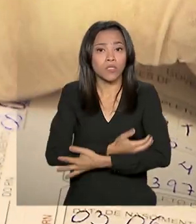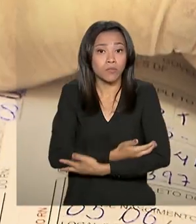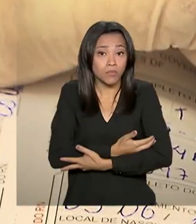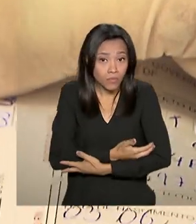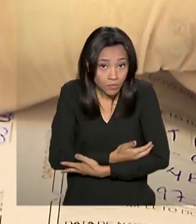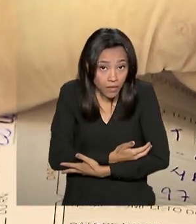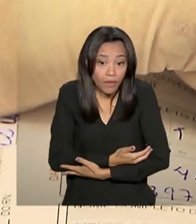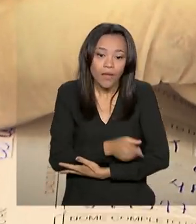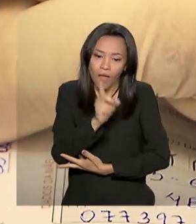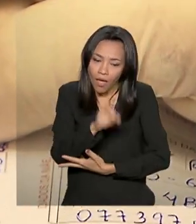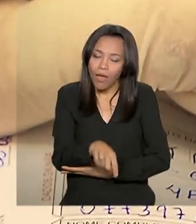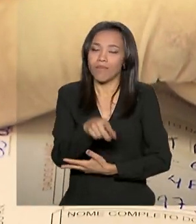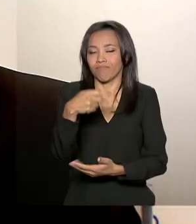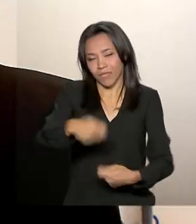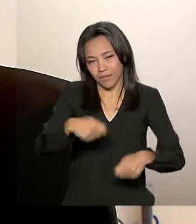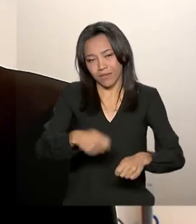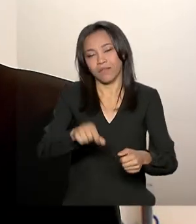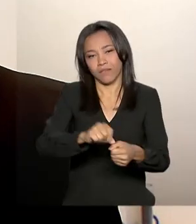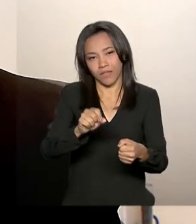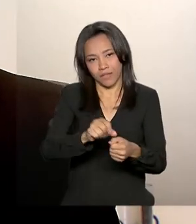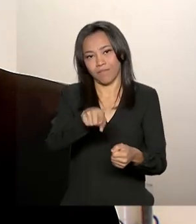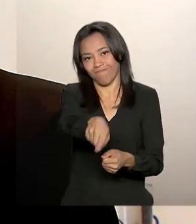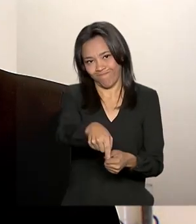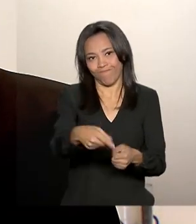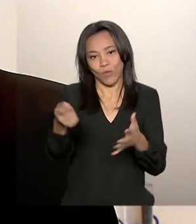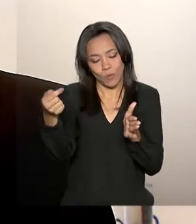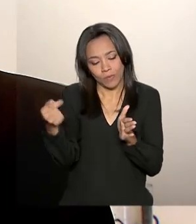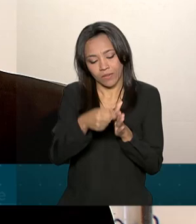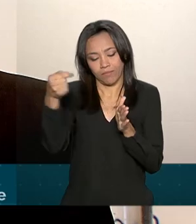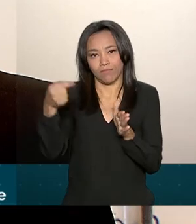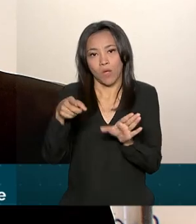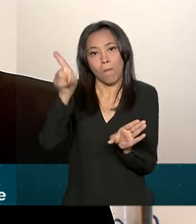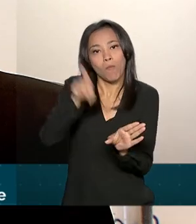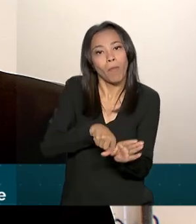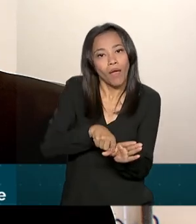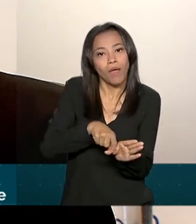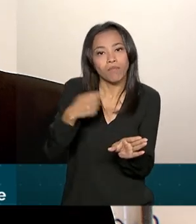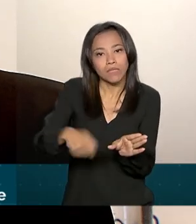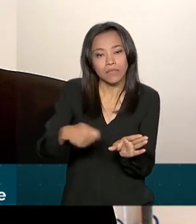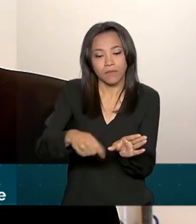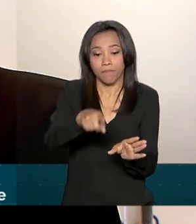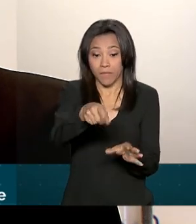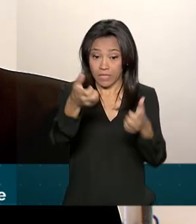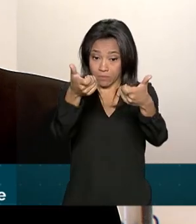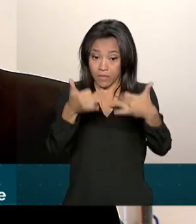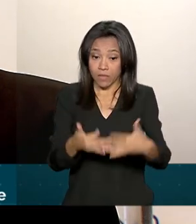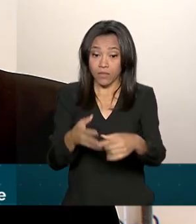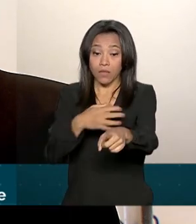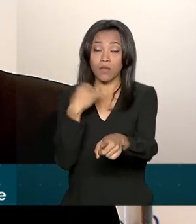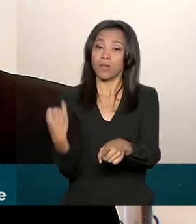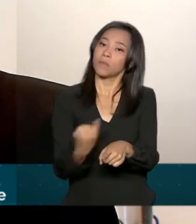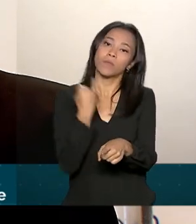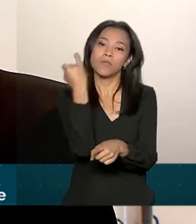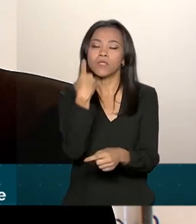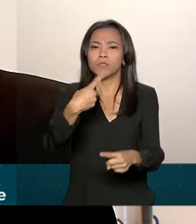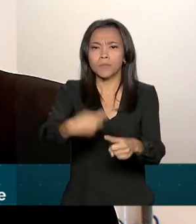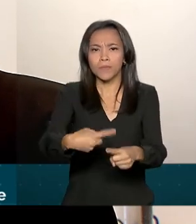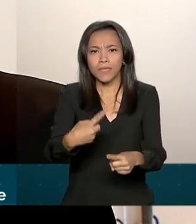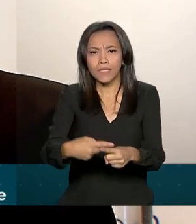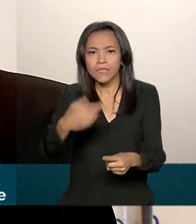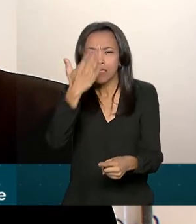submetidos ao procedimento o teste do pezinho ele é fundamental para que para que se